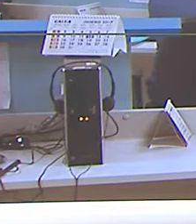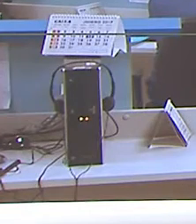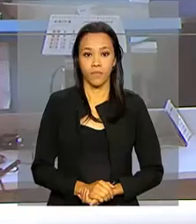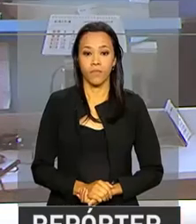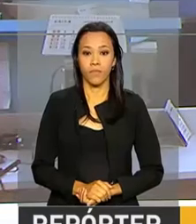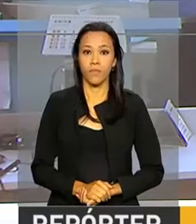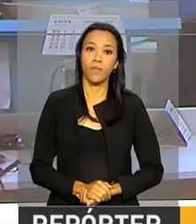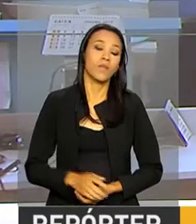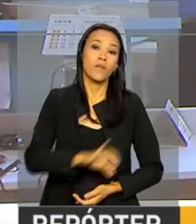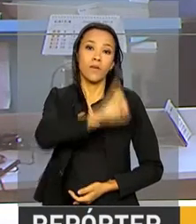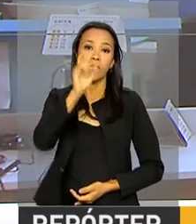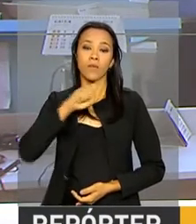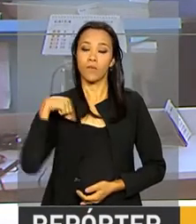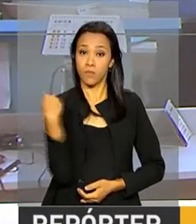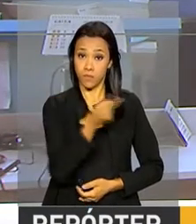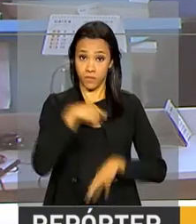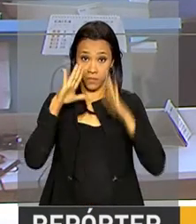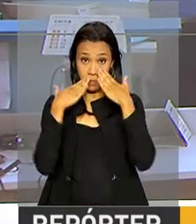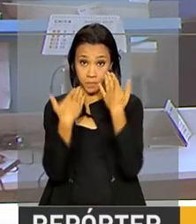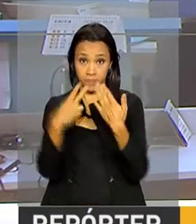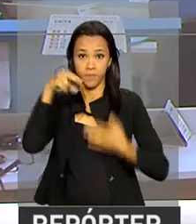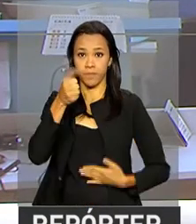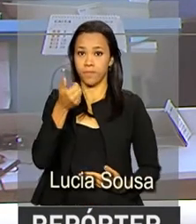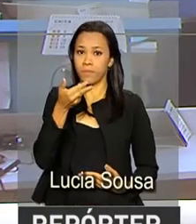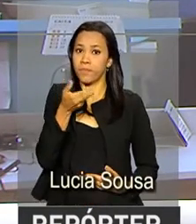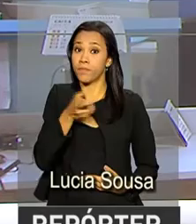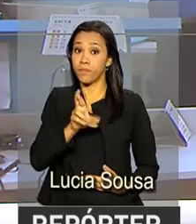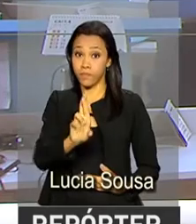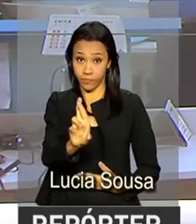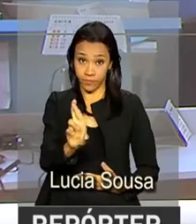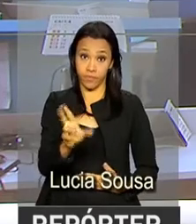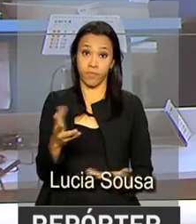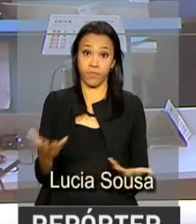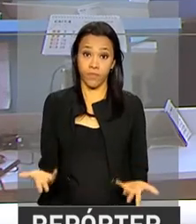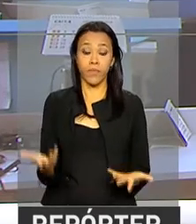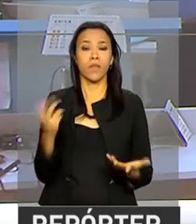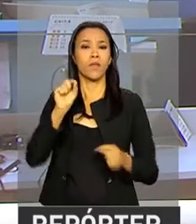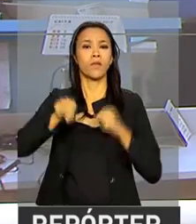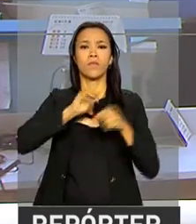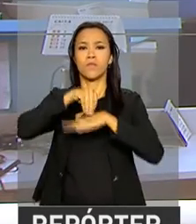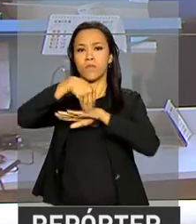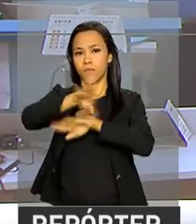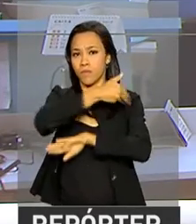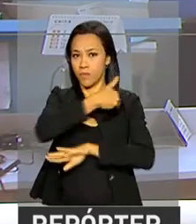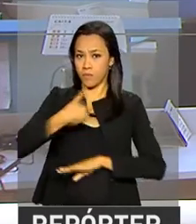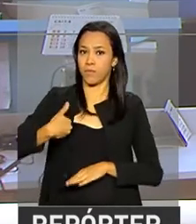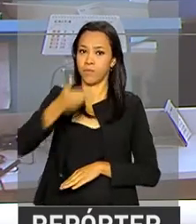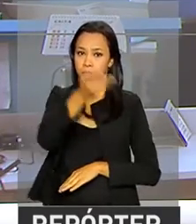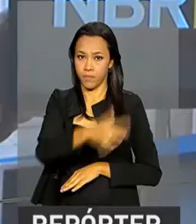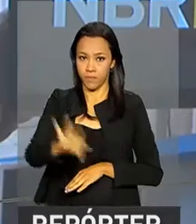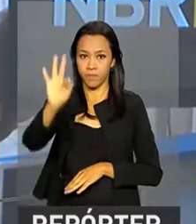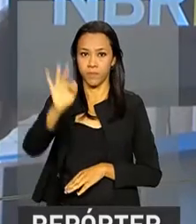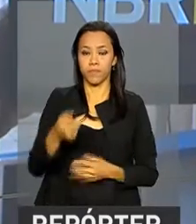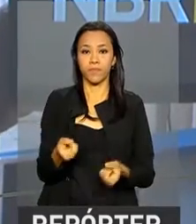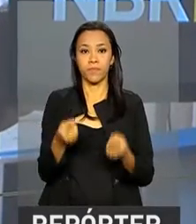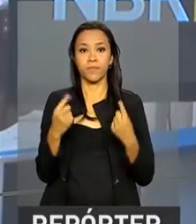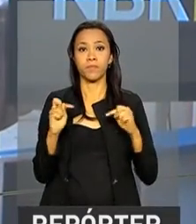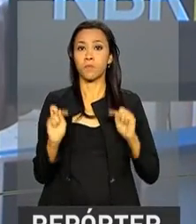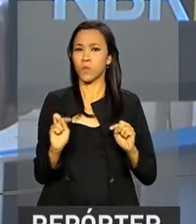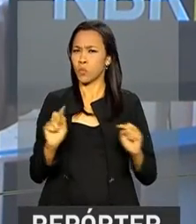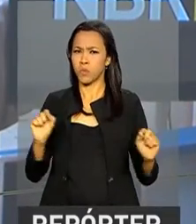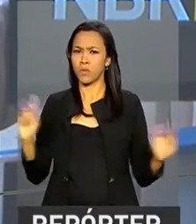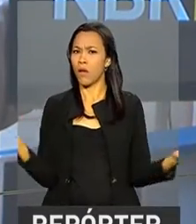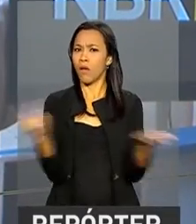lá estamos de volta com mais uma edição do repórter nbr e as notícias do governo federal a situação